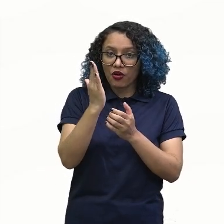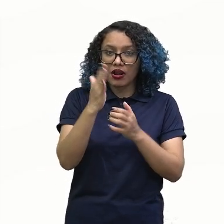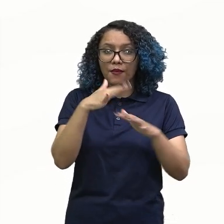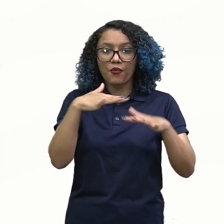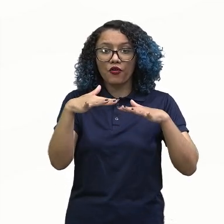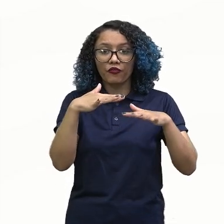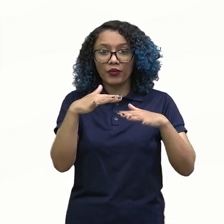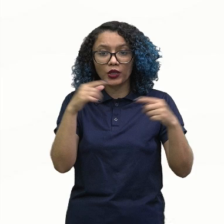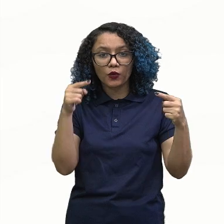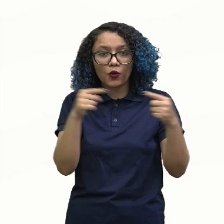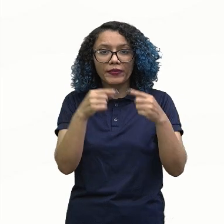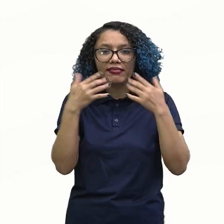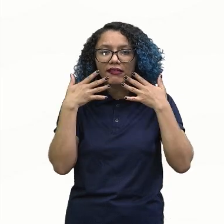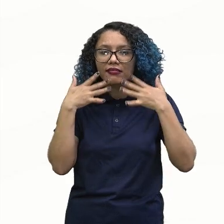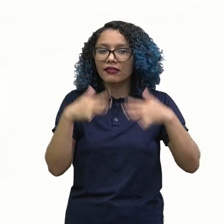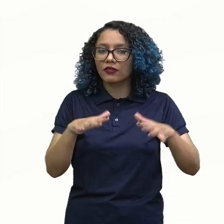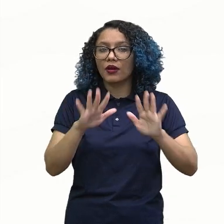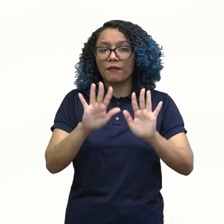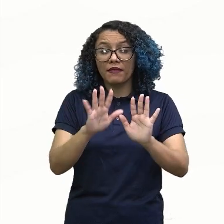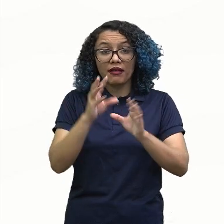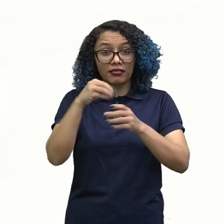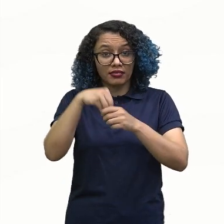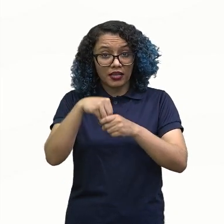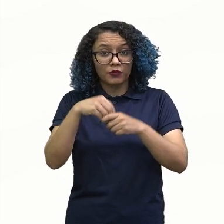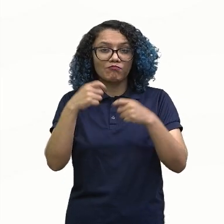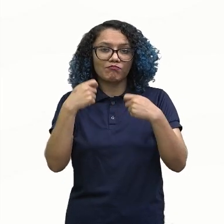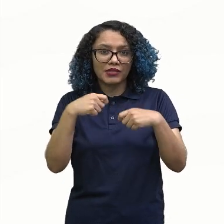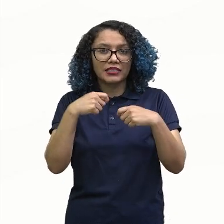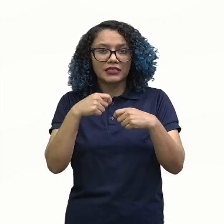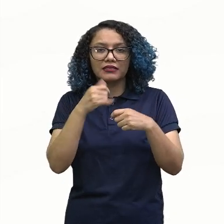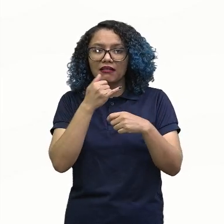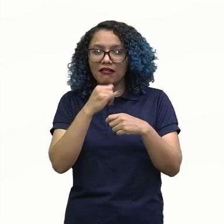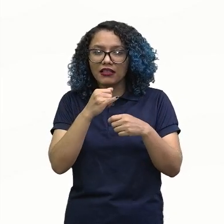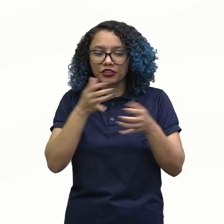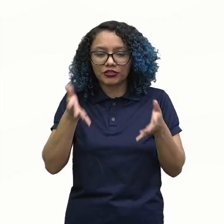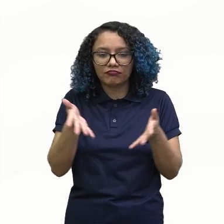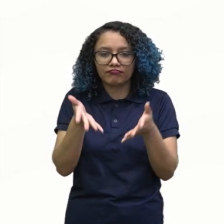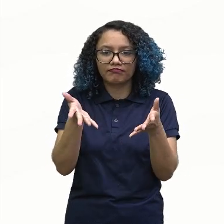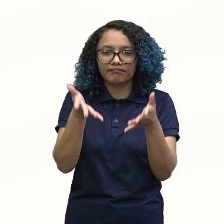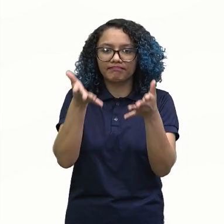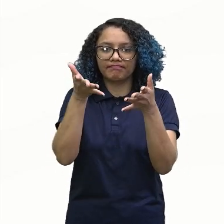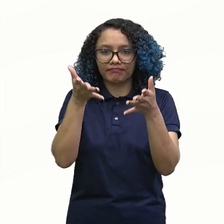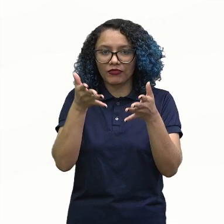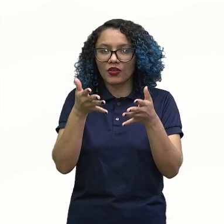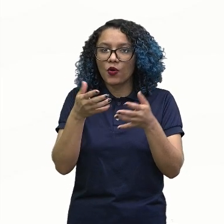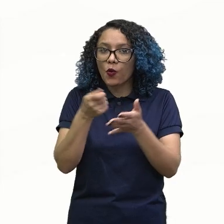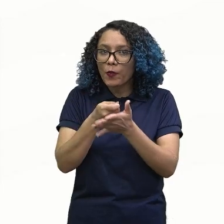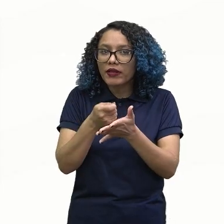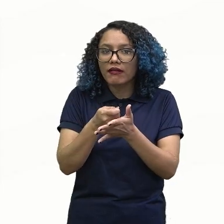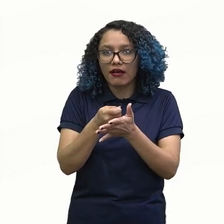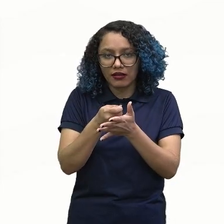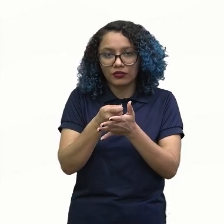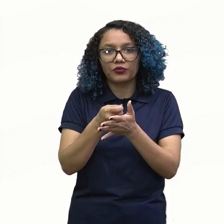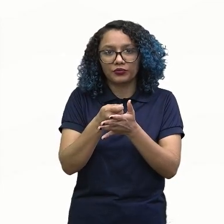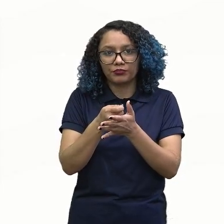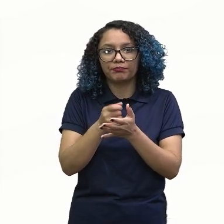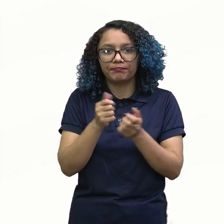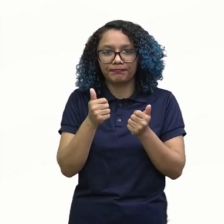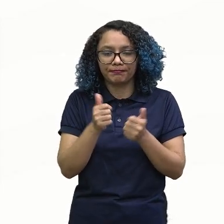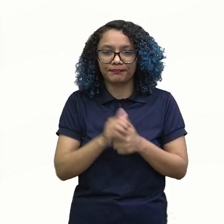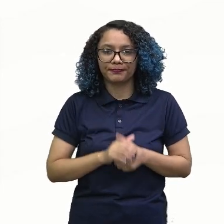movimento é espontâneo, mas dentro precisa de energia para acontecer. Muito